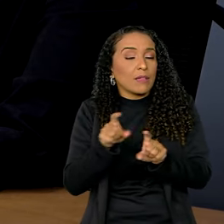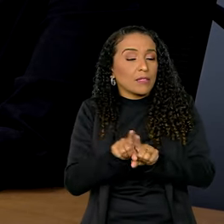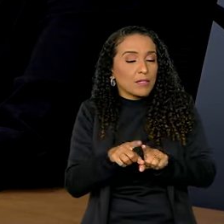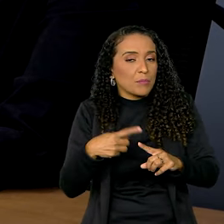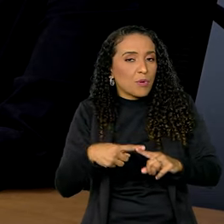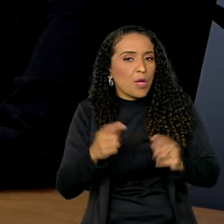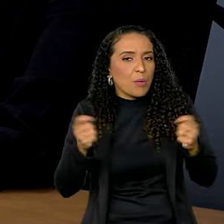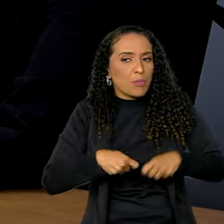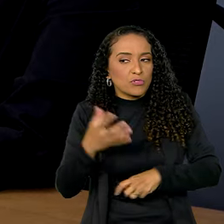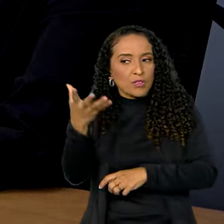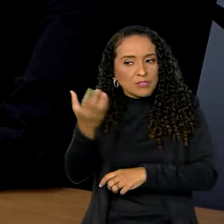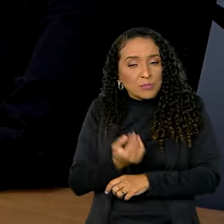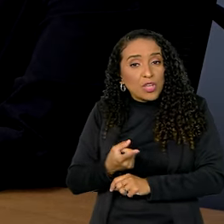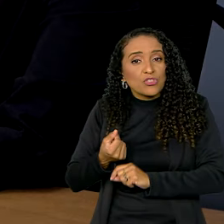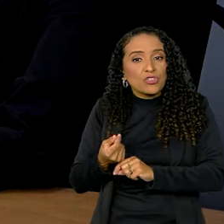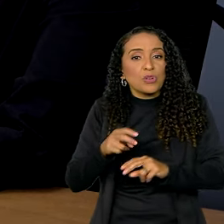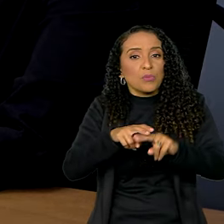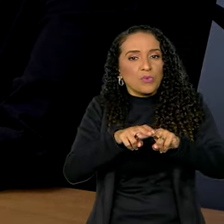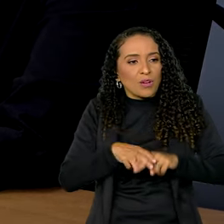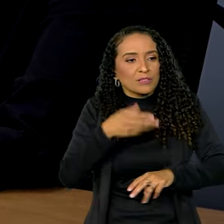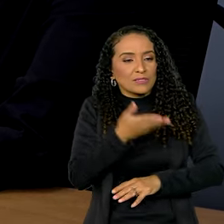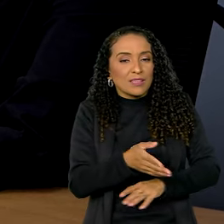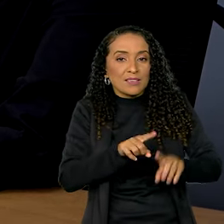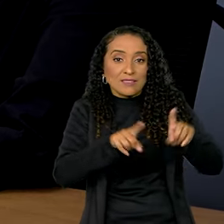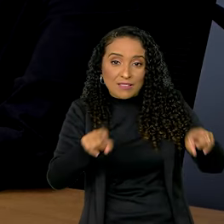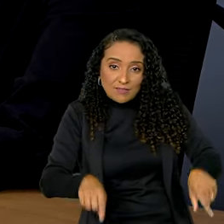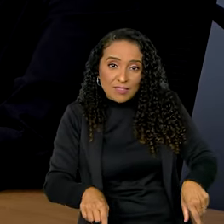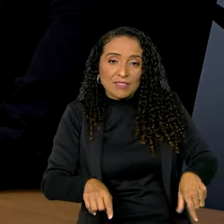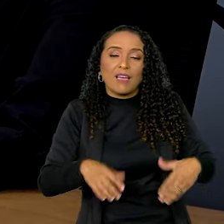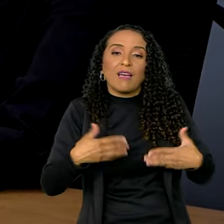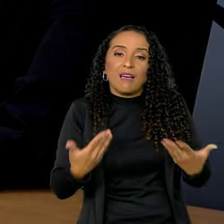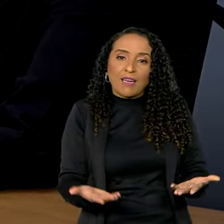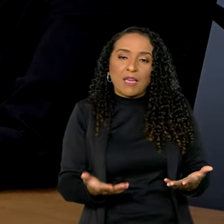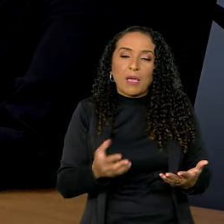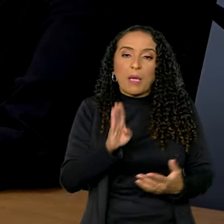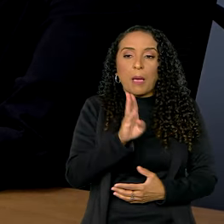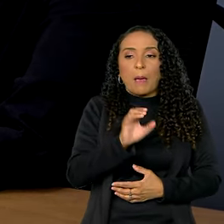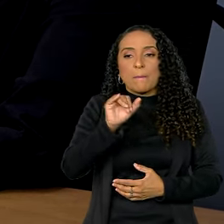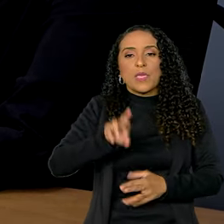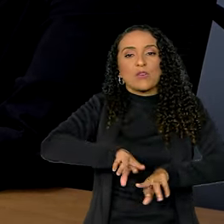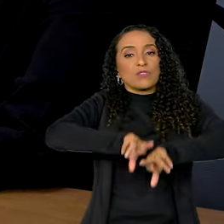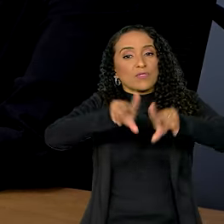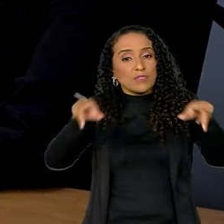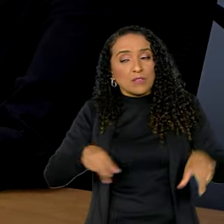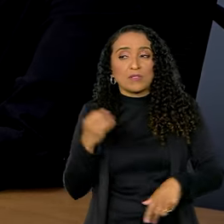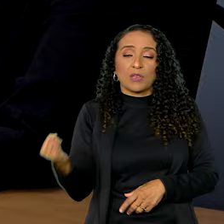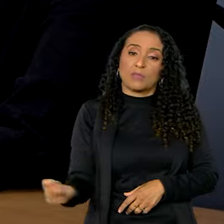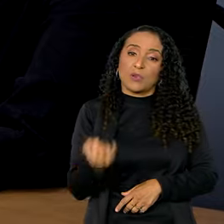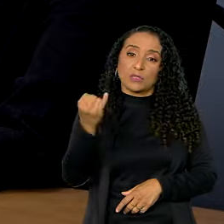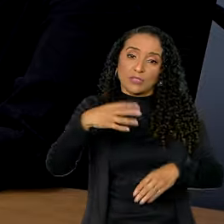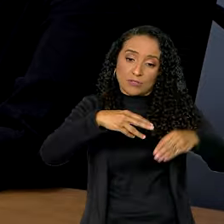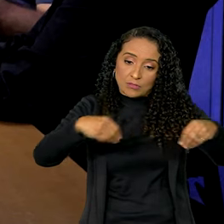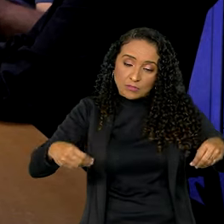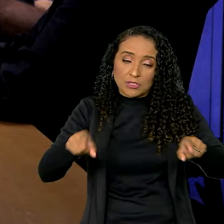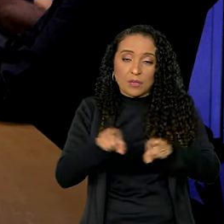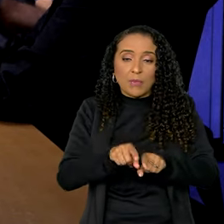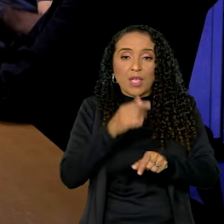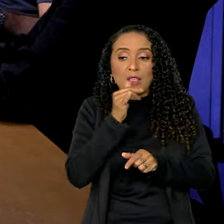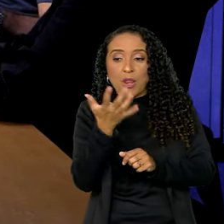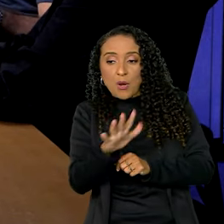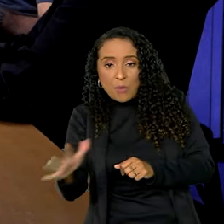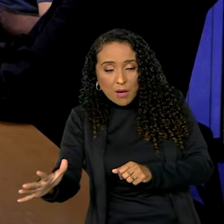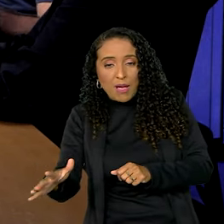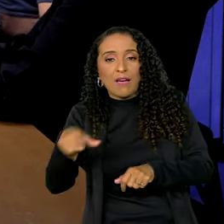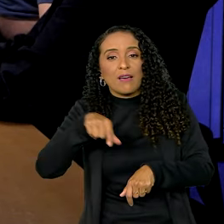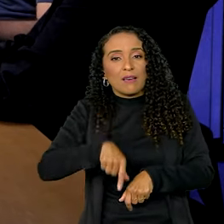a gente pode receber recursos por conta desse serviço que a nossa biodiversidade que é tão importante tanto a terrestre quanto a Marinha